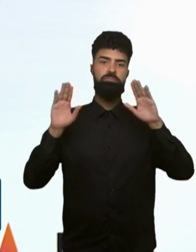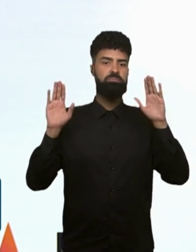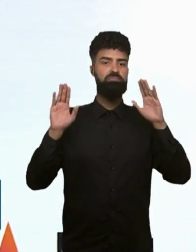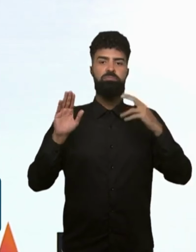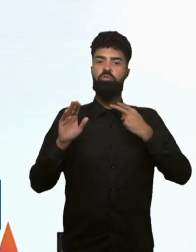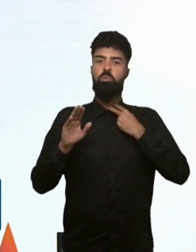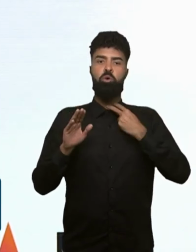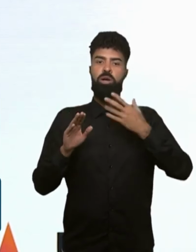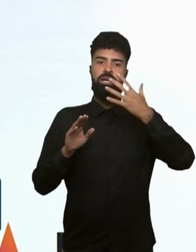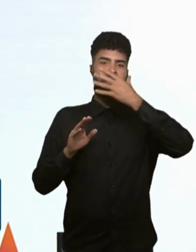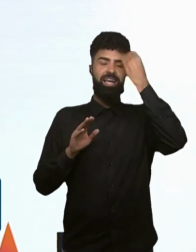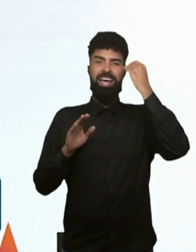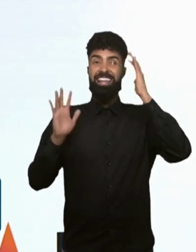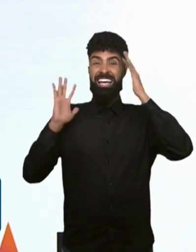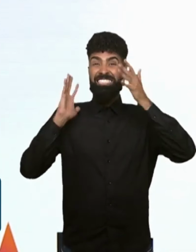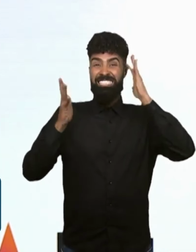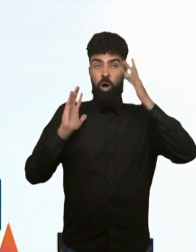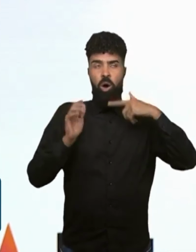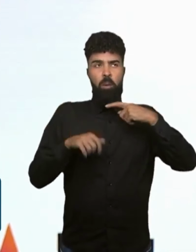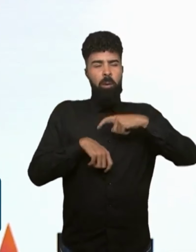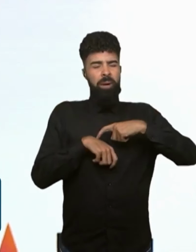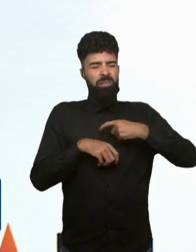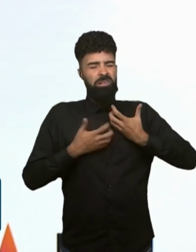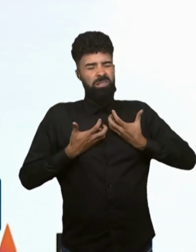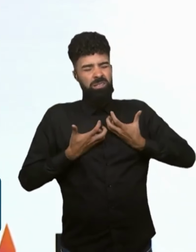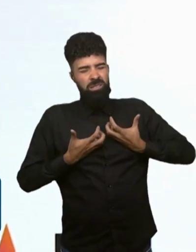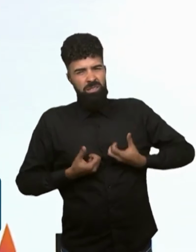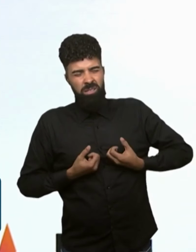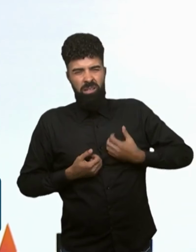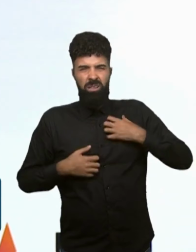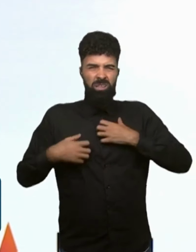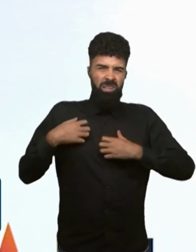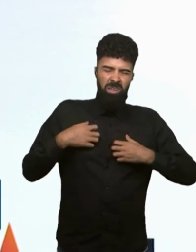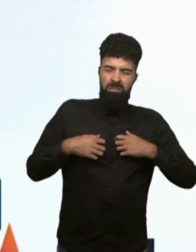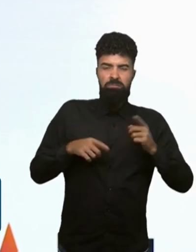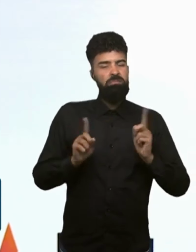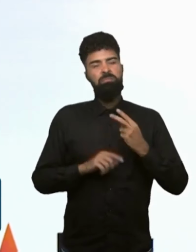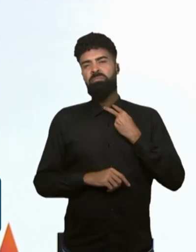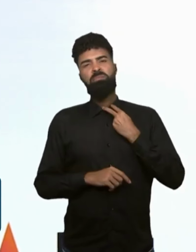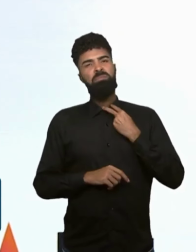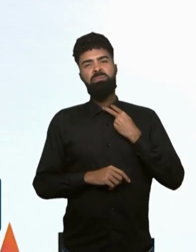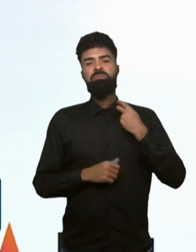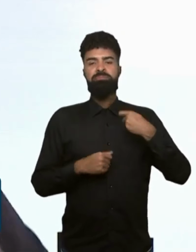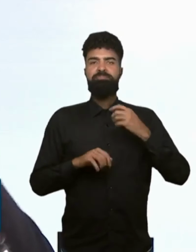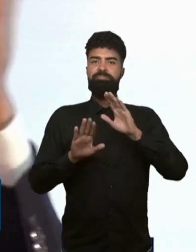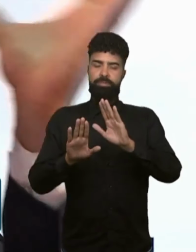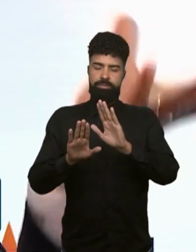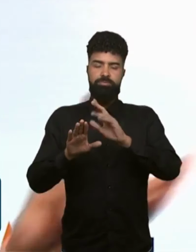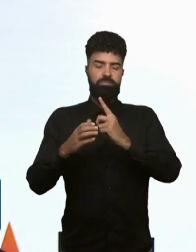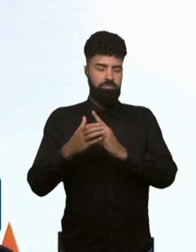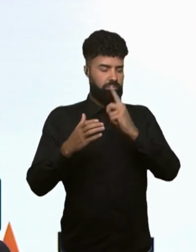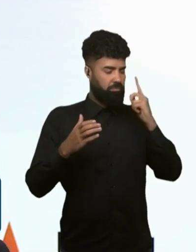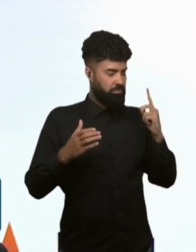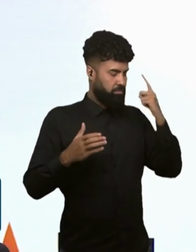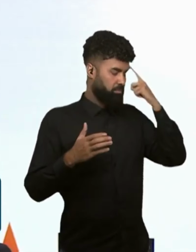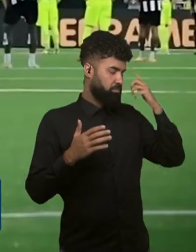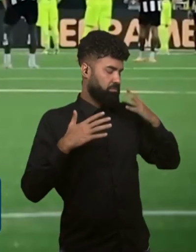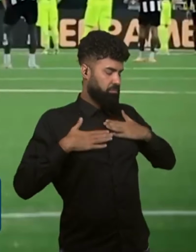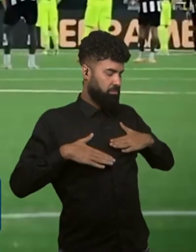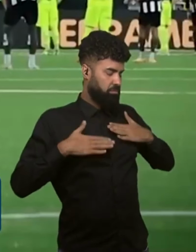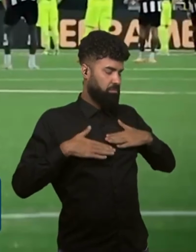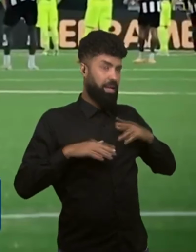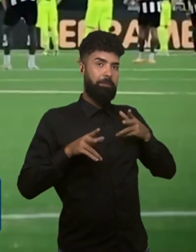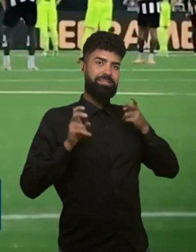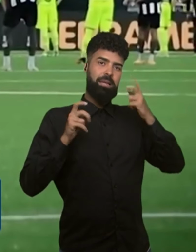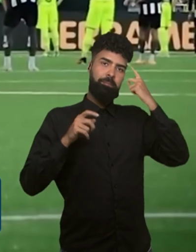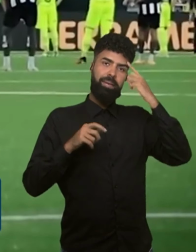Eu não posso tomar boas decisões quando estás no meio, no olho do furacão. Tens que sair da ilha para perceber tudo. Um dos